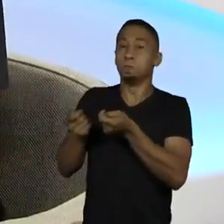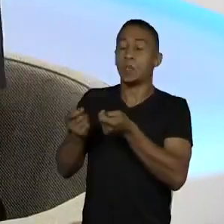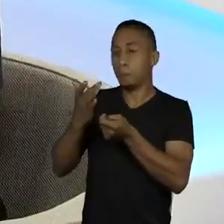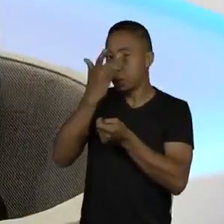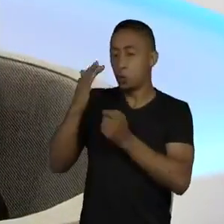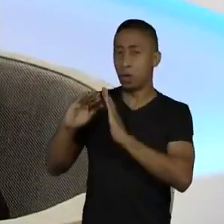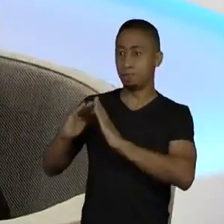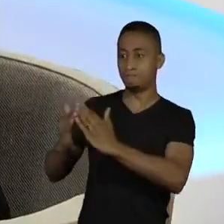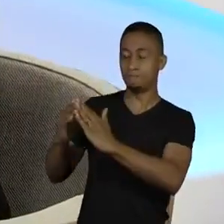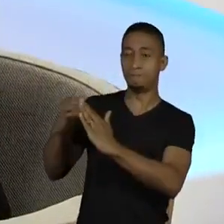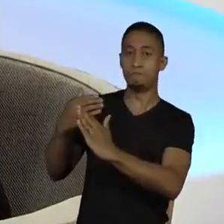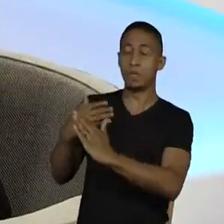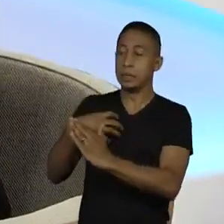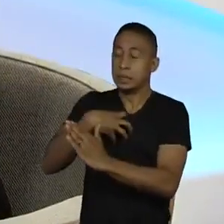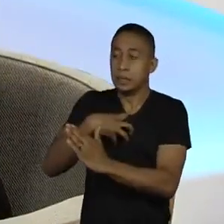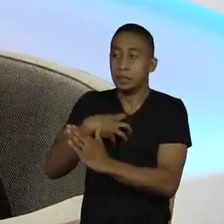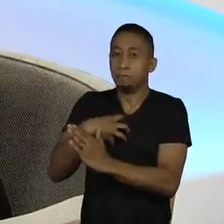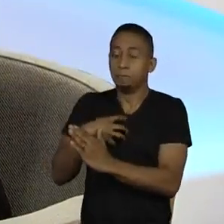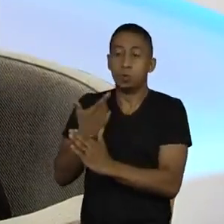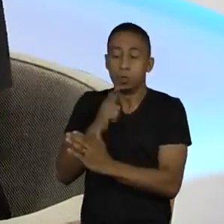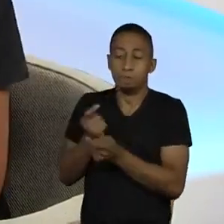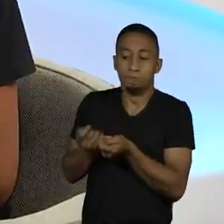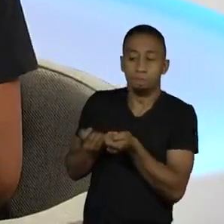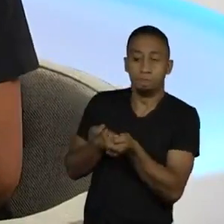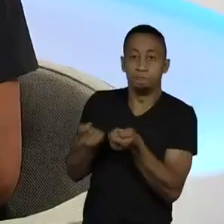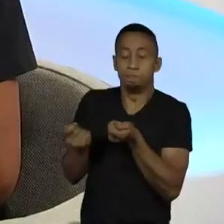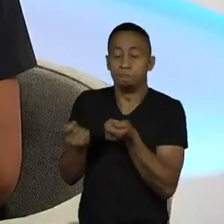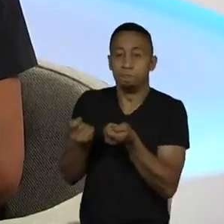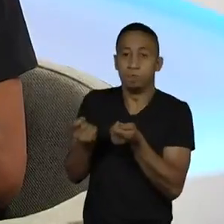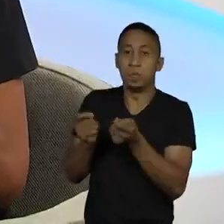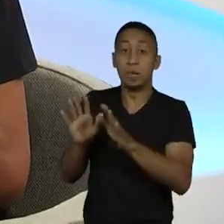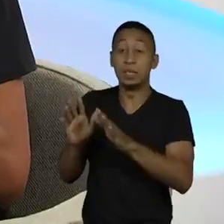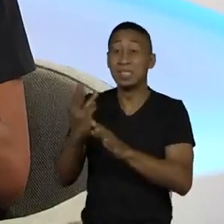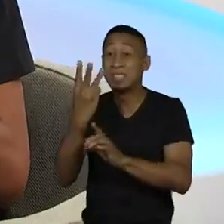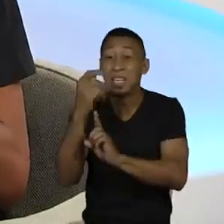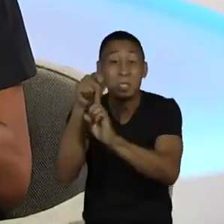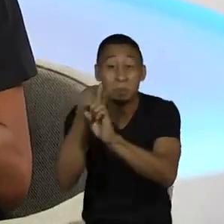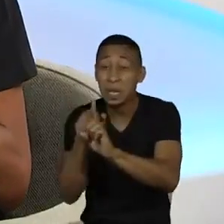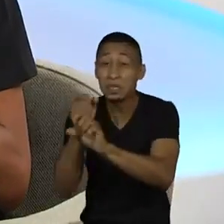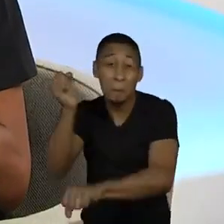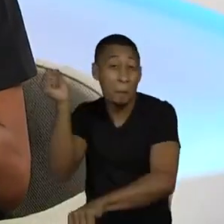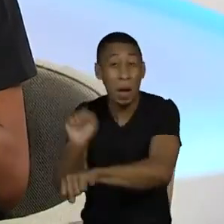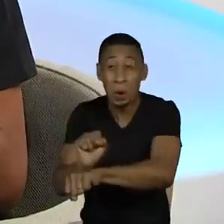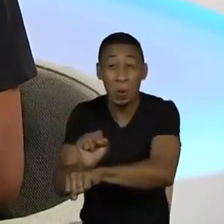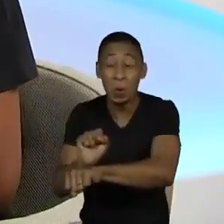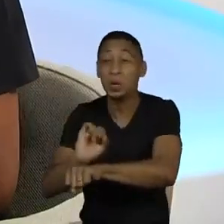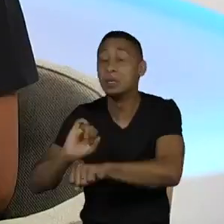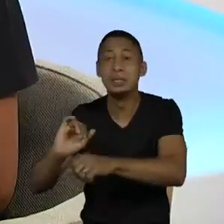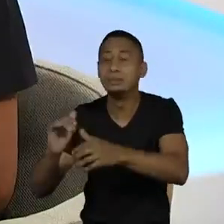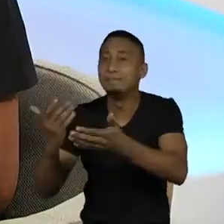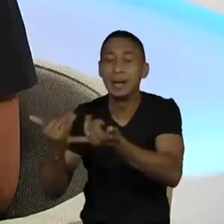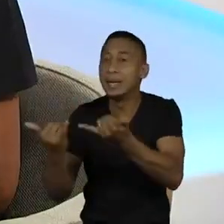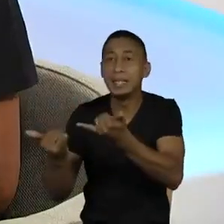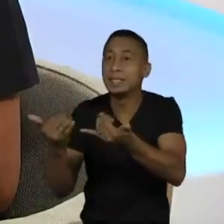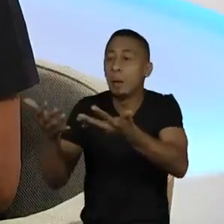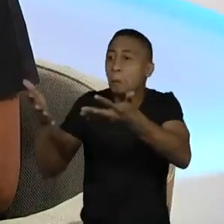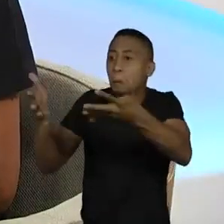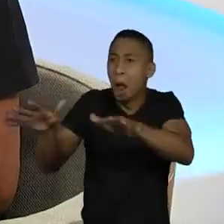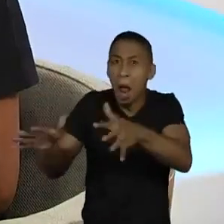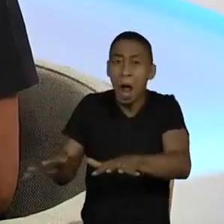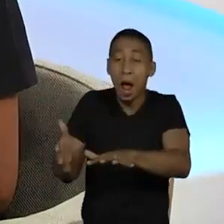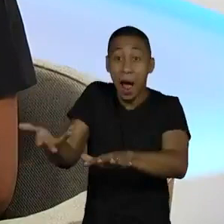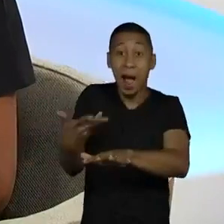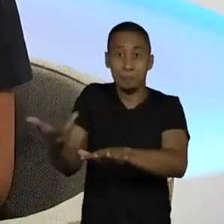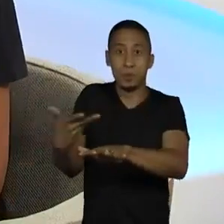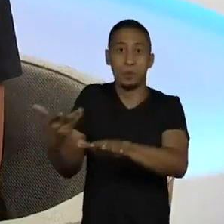quando ele foi interrompido por três meses esses gastamento foi ainda mais acelerado é como se a gente tivesse